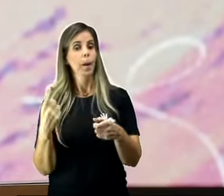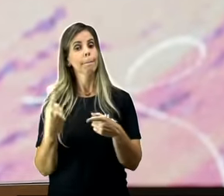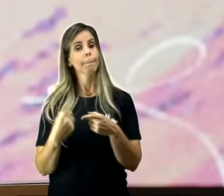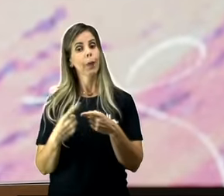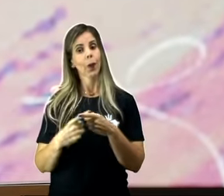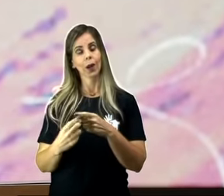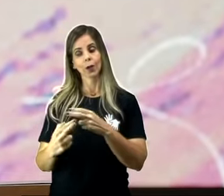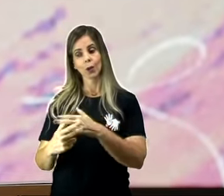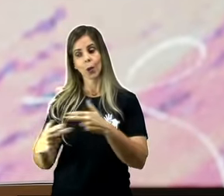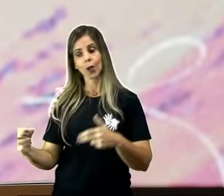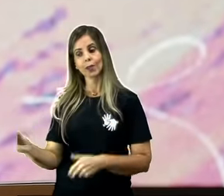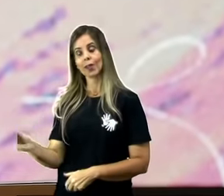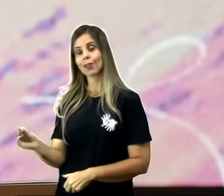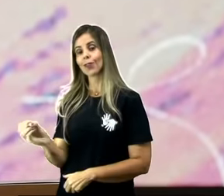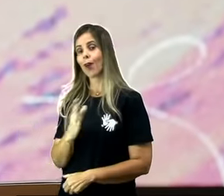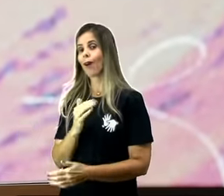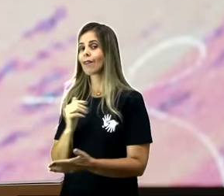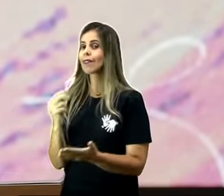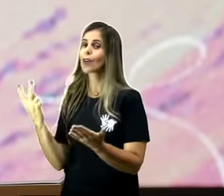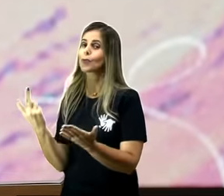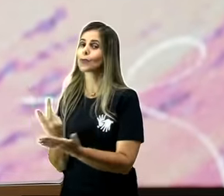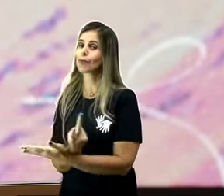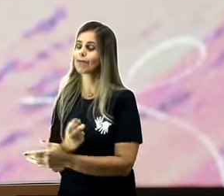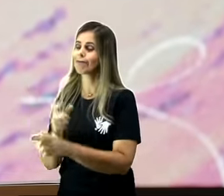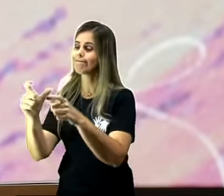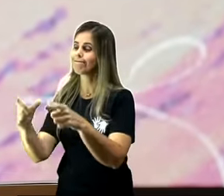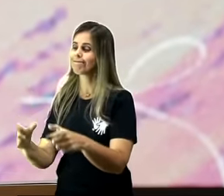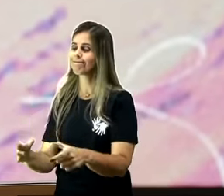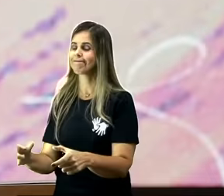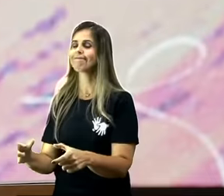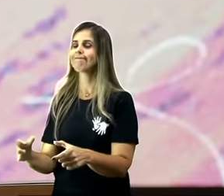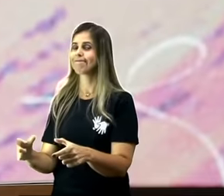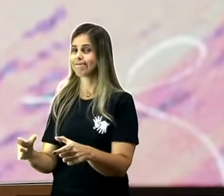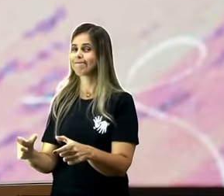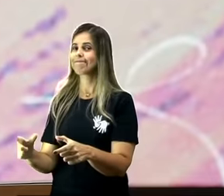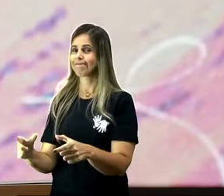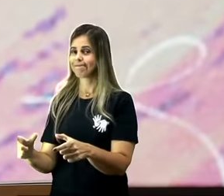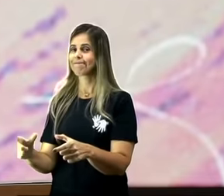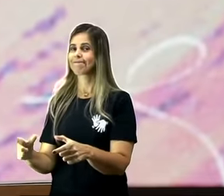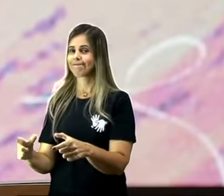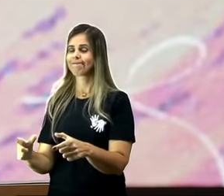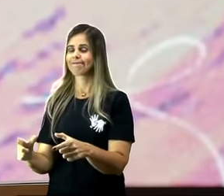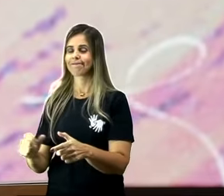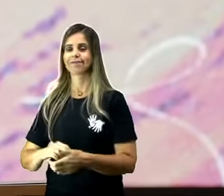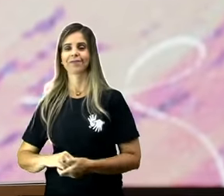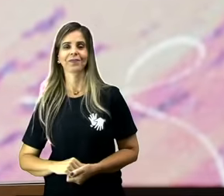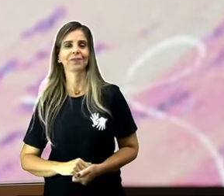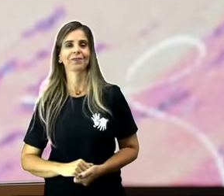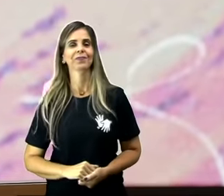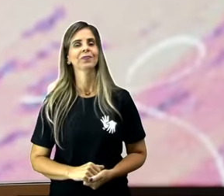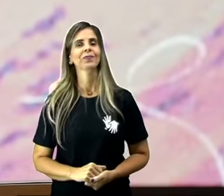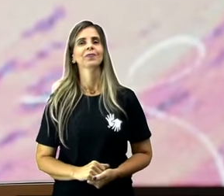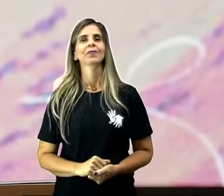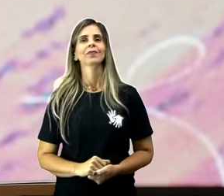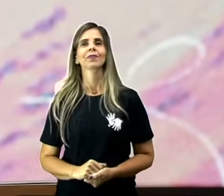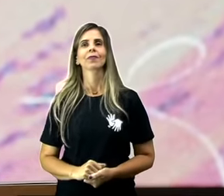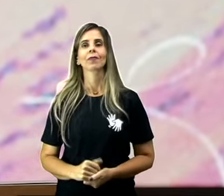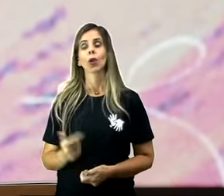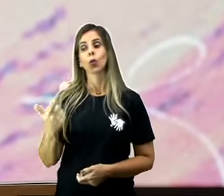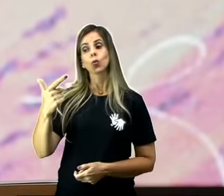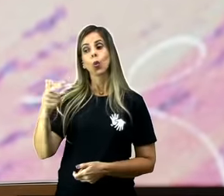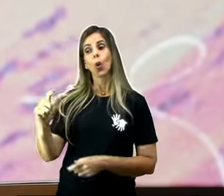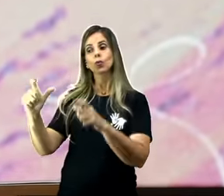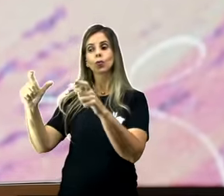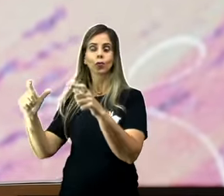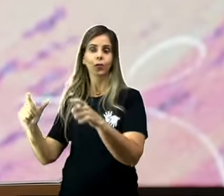Ah, meu Deus, você não está entendendo o que eu estou pregando. Pastor, estou inventando um vento contrário, estou inventando uma tempestade. É porque lá do outro lado, para onde Deus está